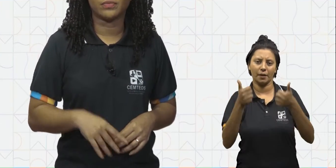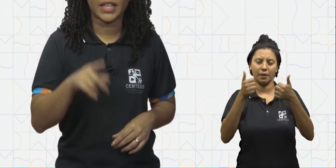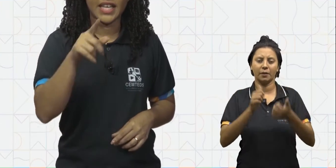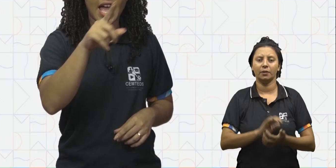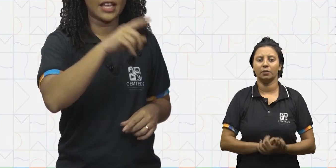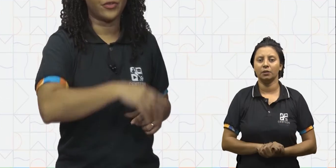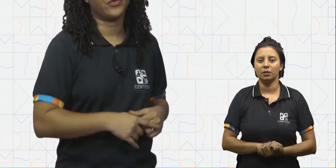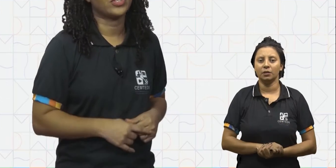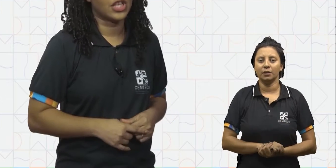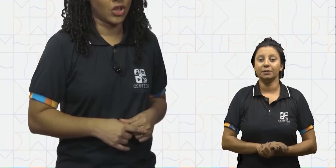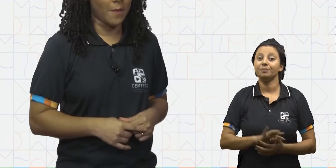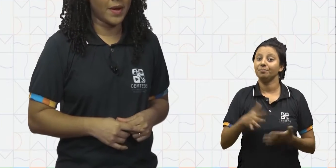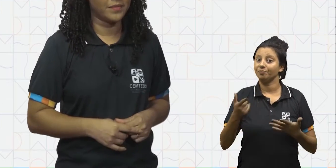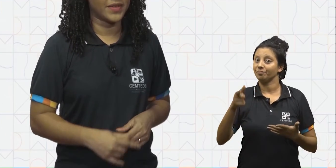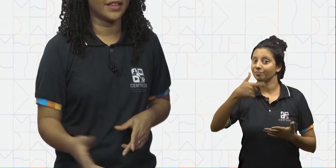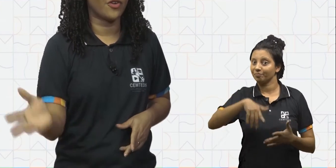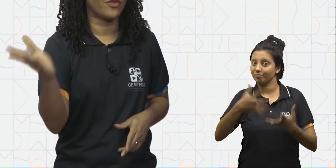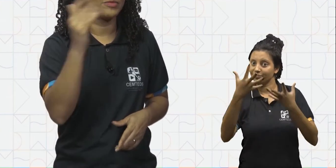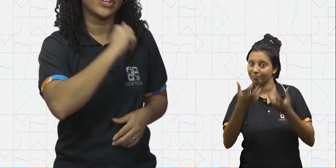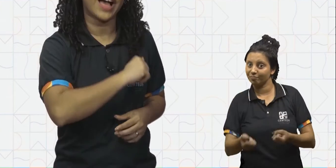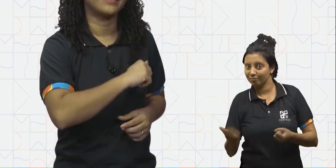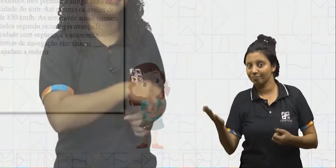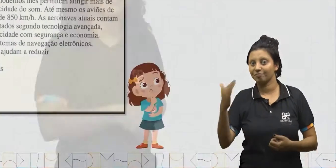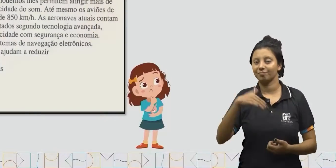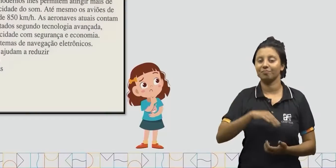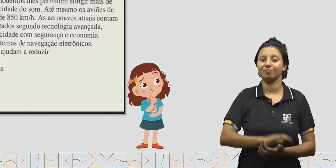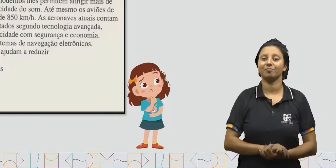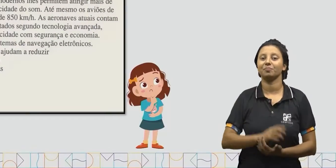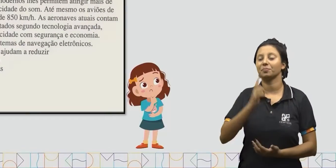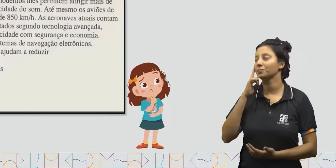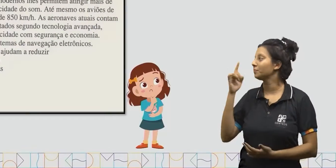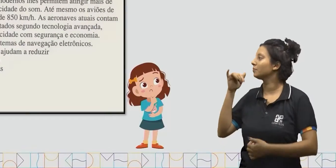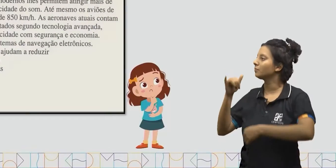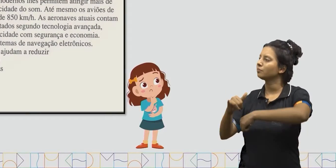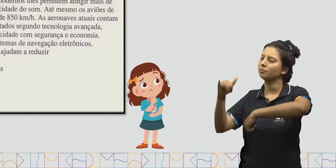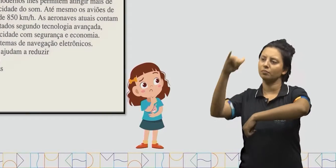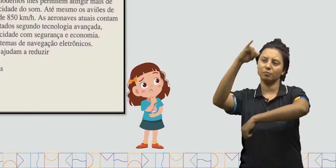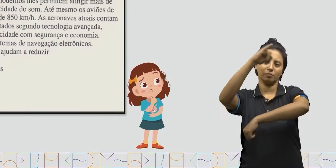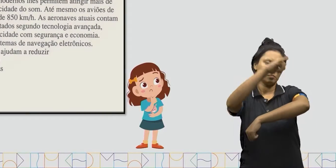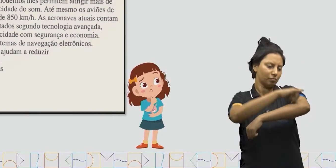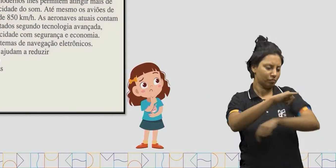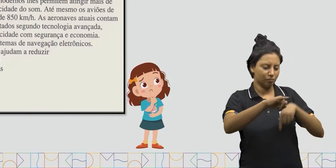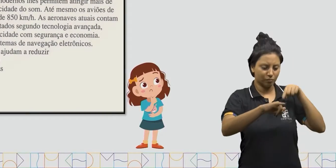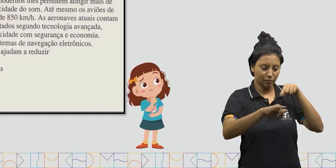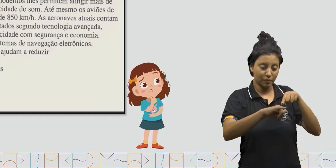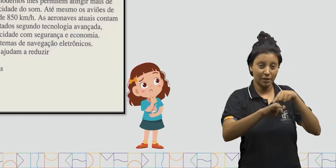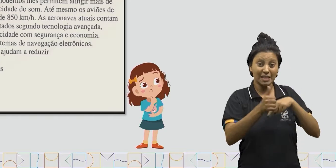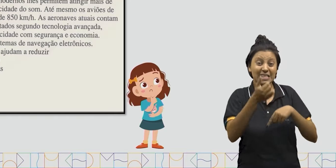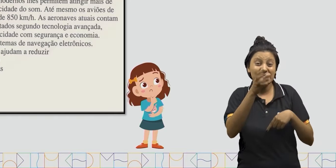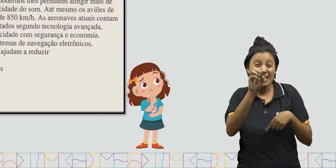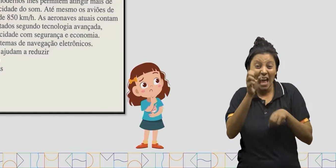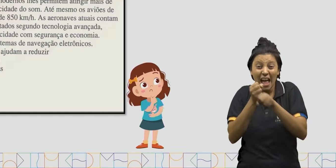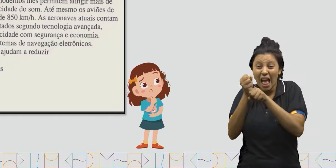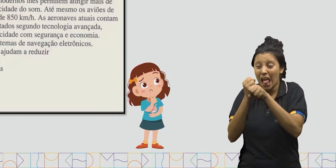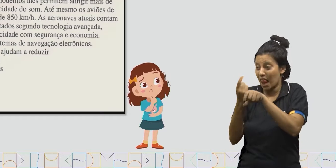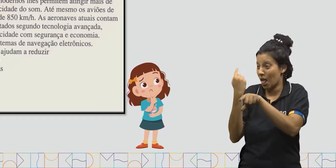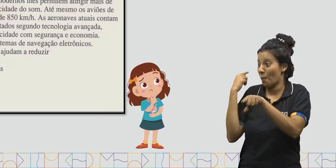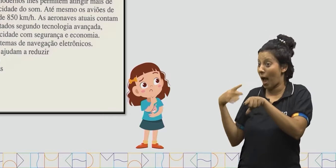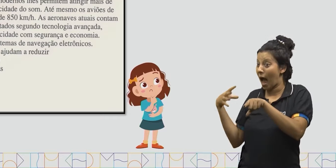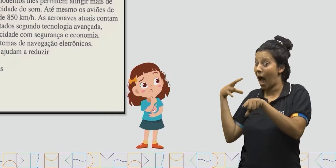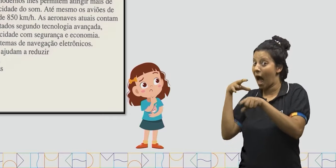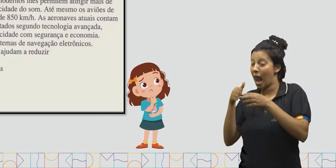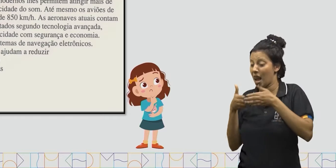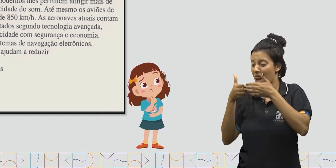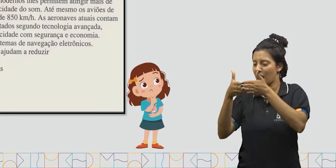verbete lido. E aí, você topa? Então vamos lá! Aviões. Há menos de 100 anos, o mais veloz dos